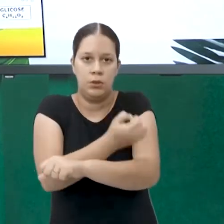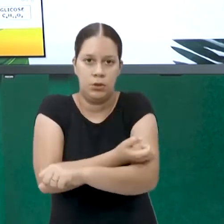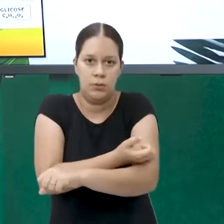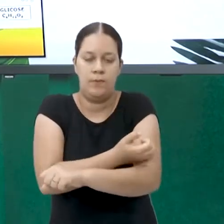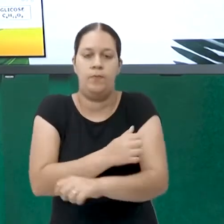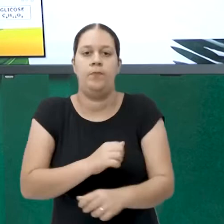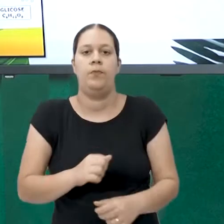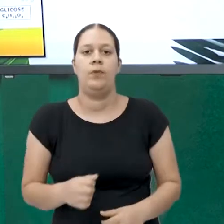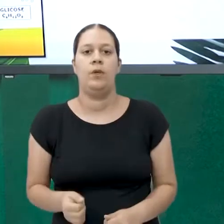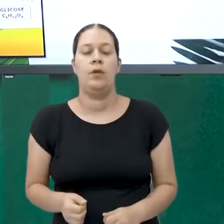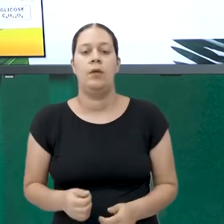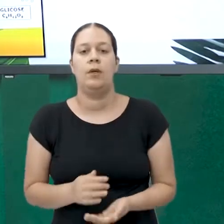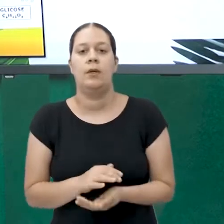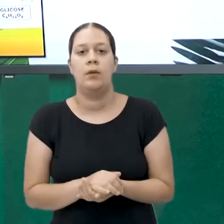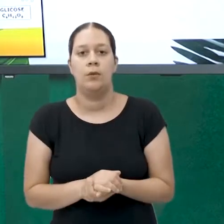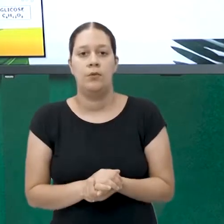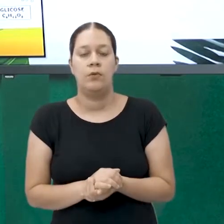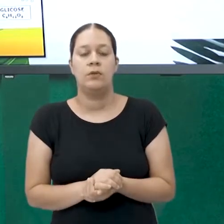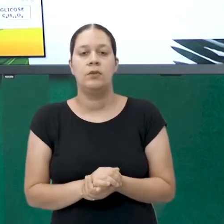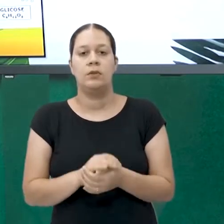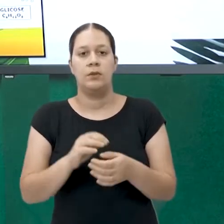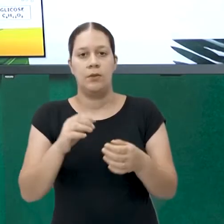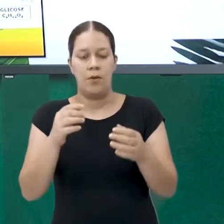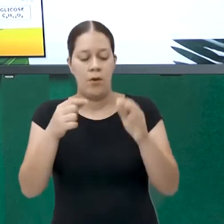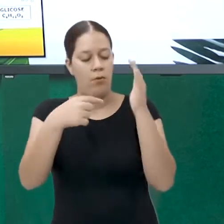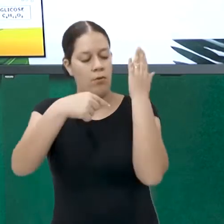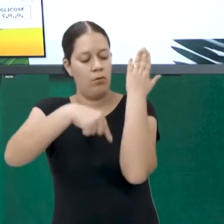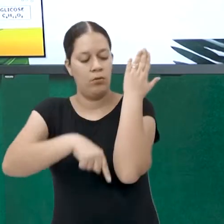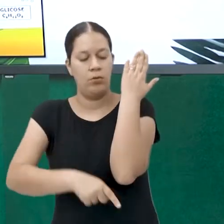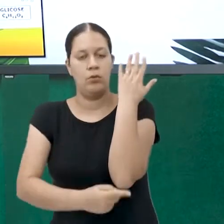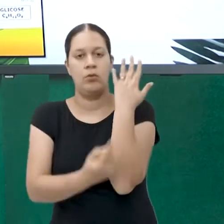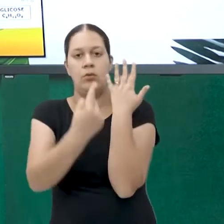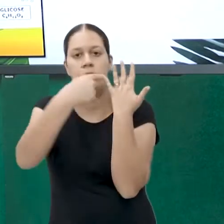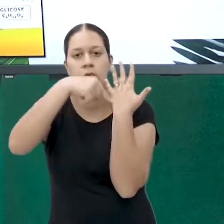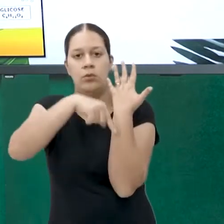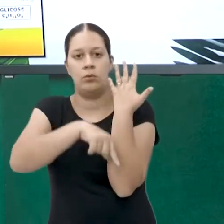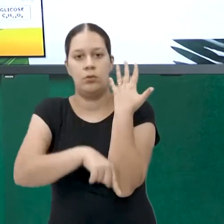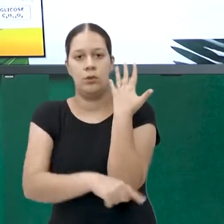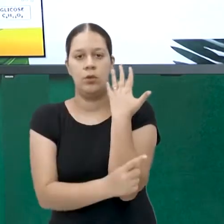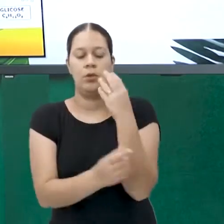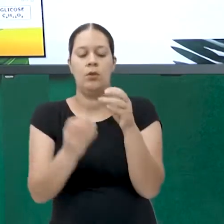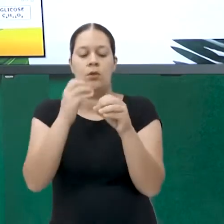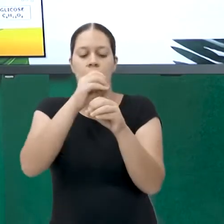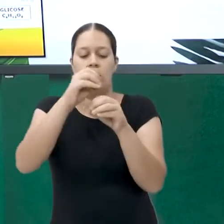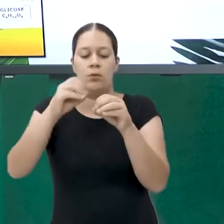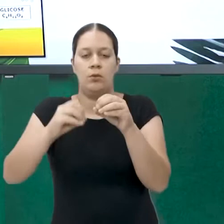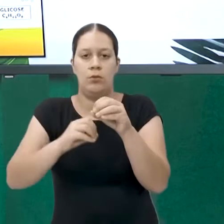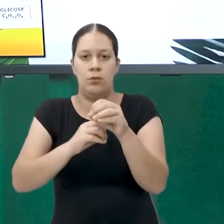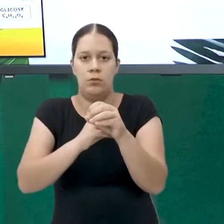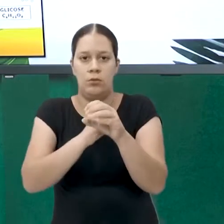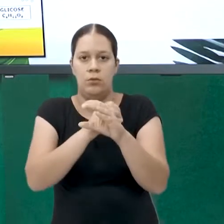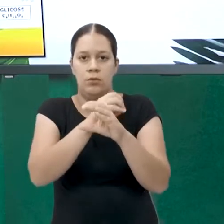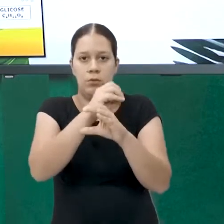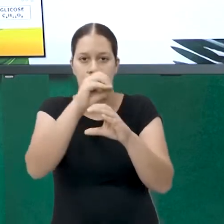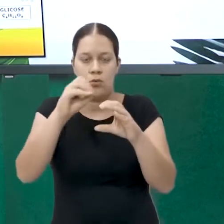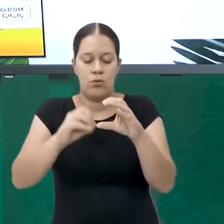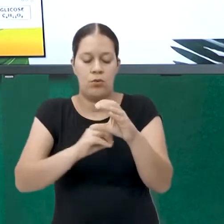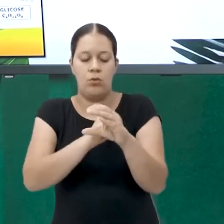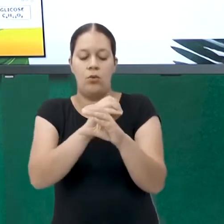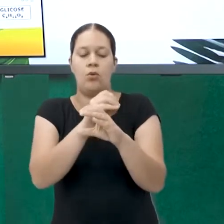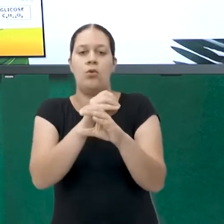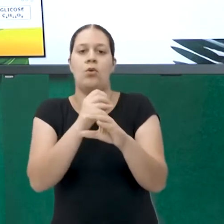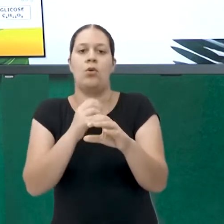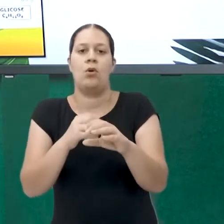ele pega a luz e transforma em glicose. A mitocôndria pega uma glicose e transforma diretamente em